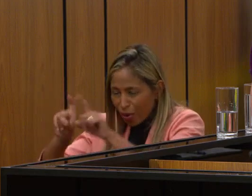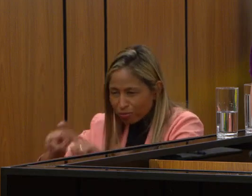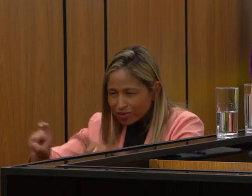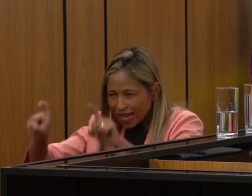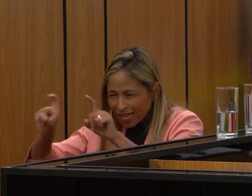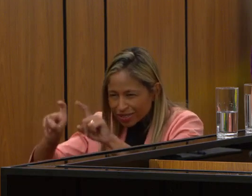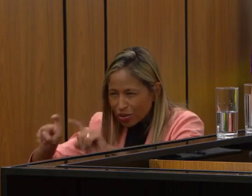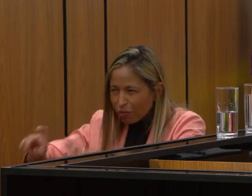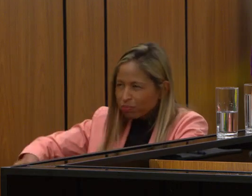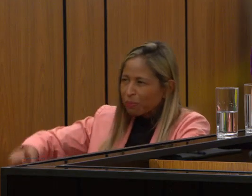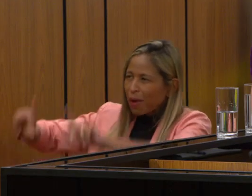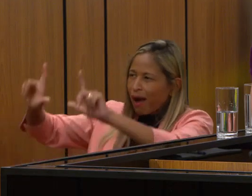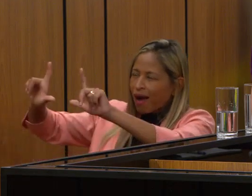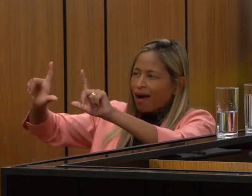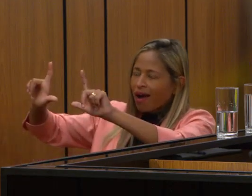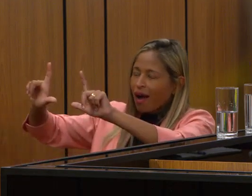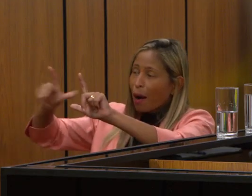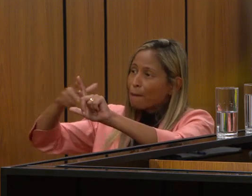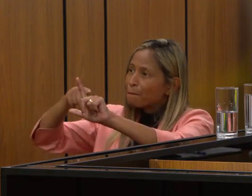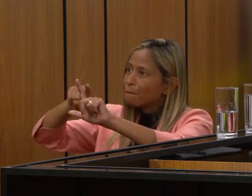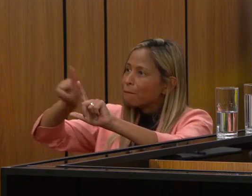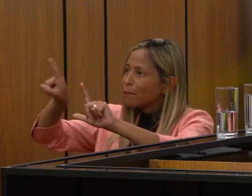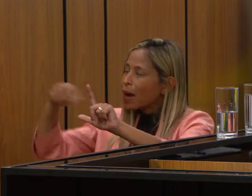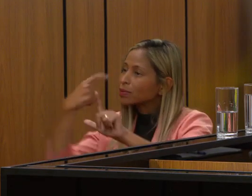como se tivesse